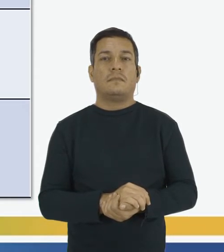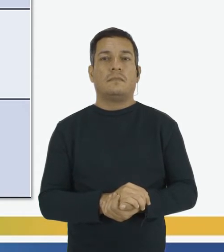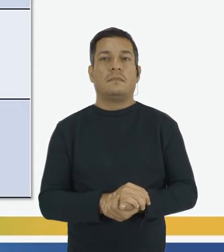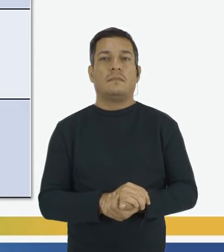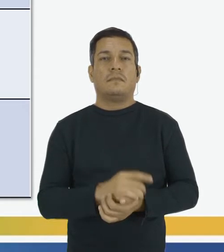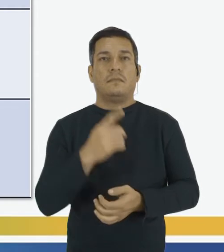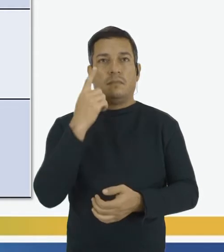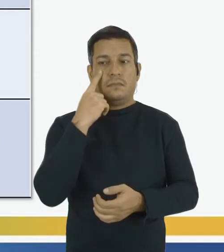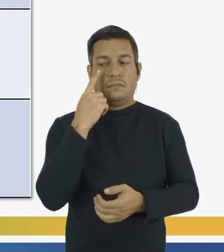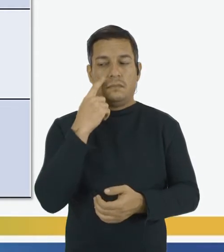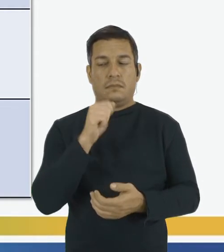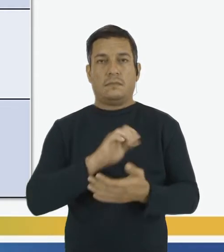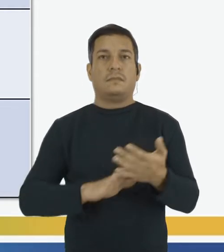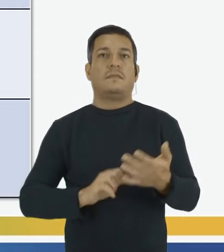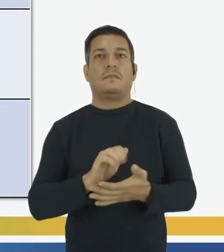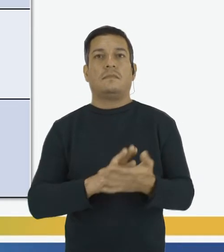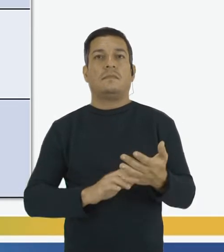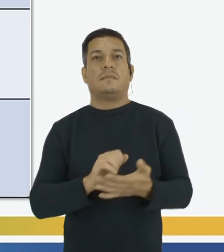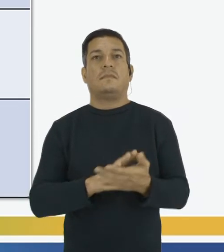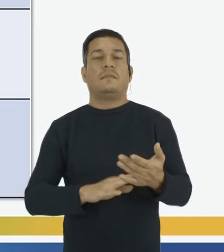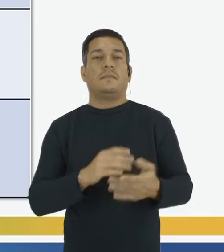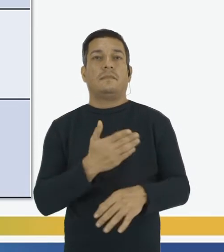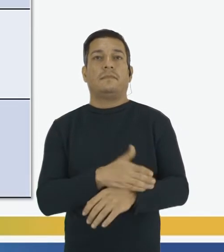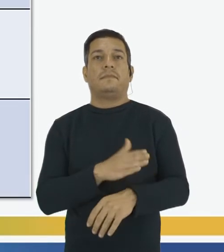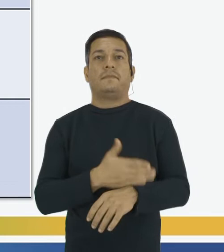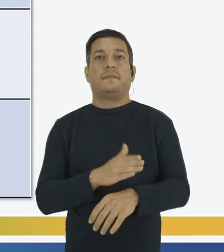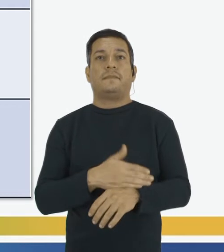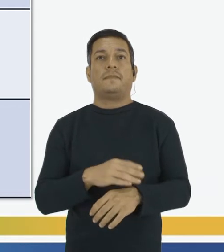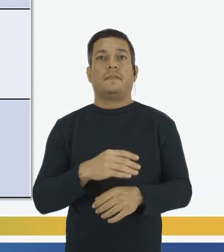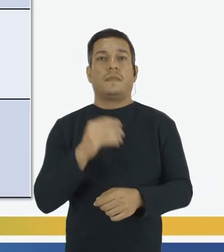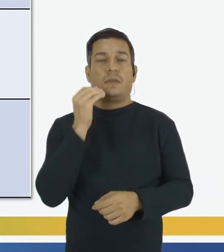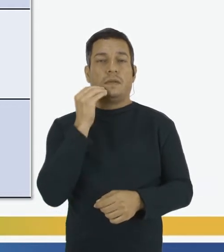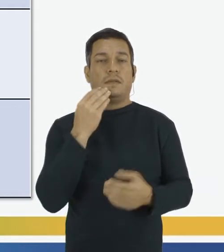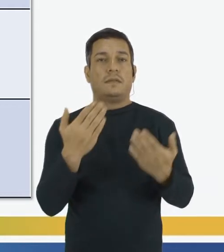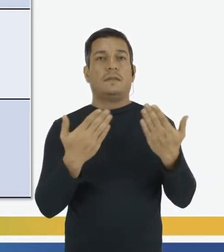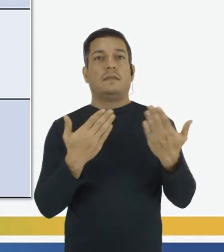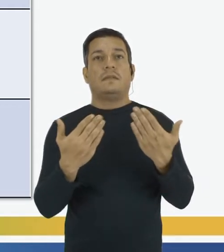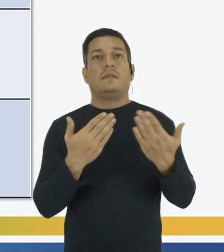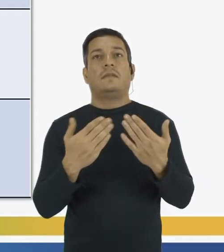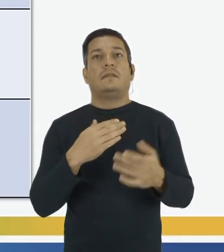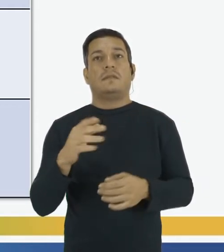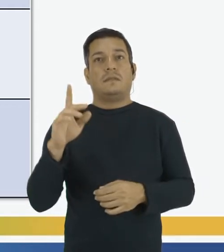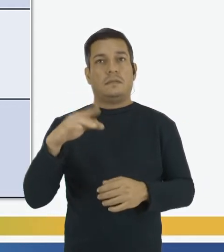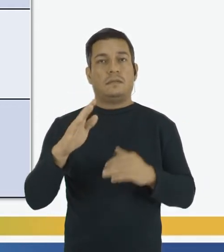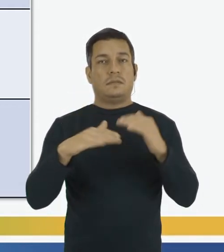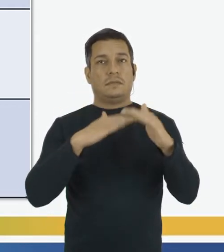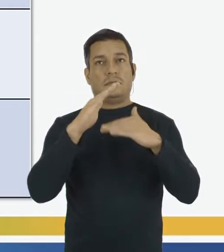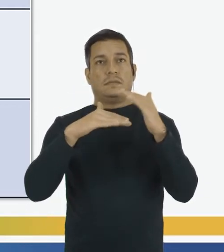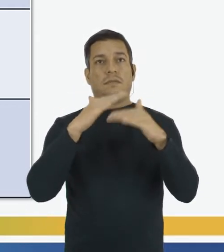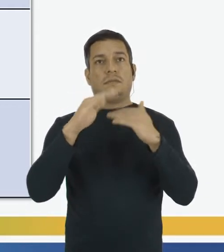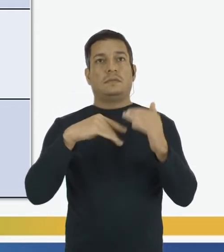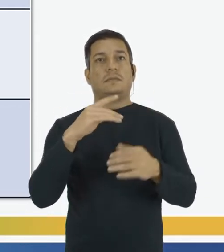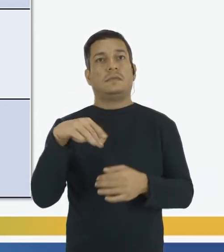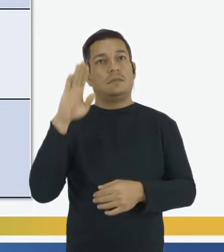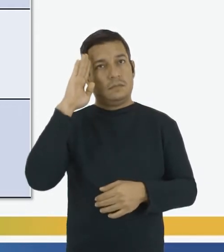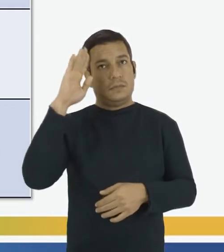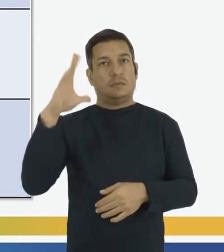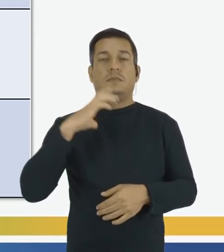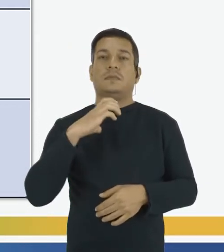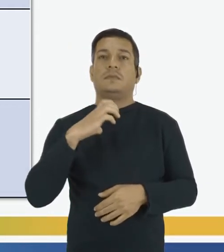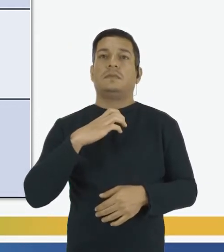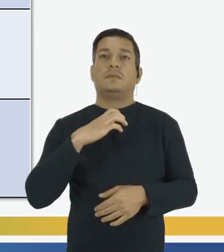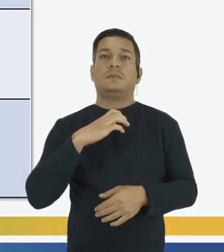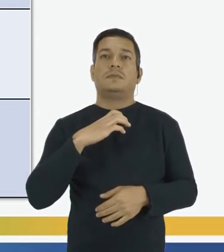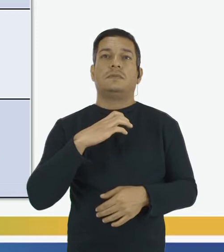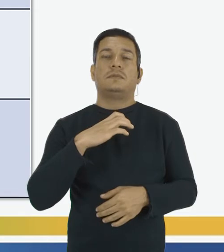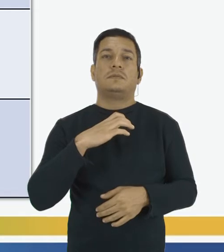Nós temos aqui uma pequenina atividade, né? A gente vai fazer uma relação entre as etapas da evolução do princípio